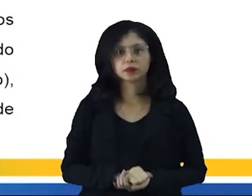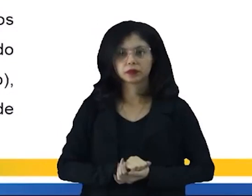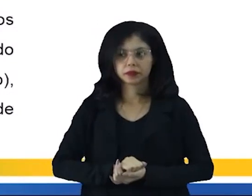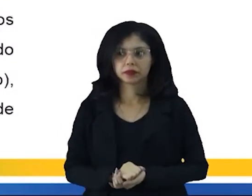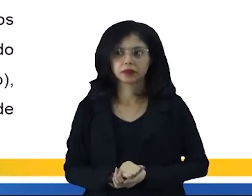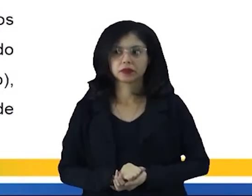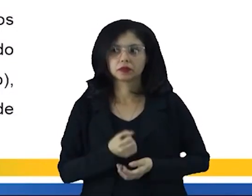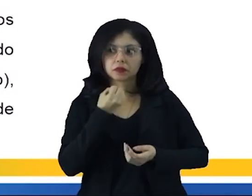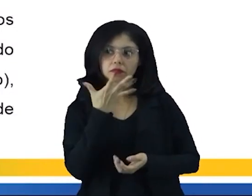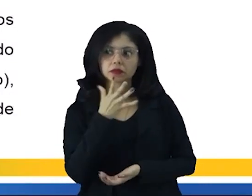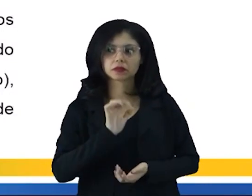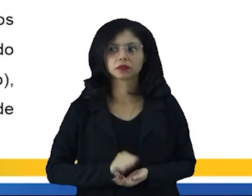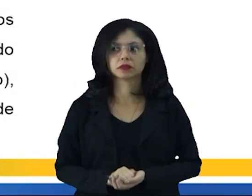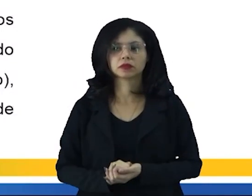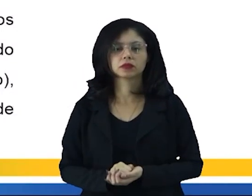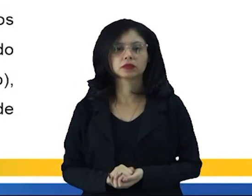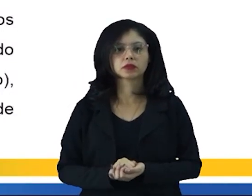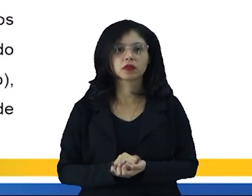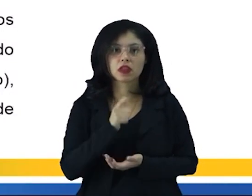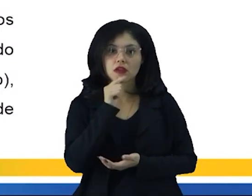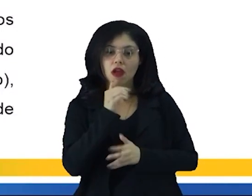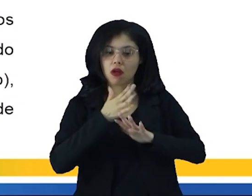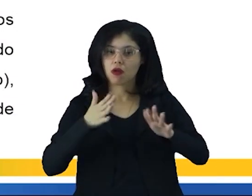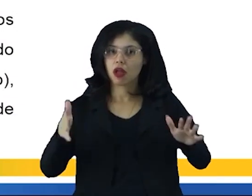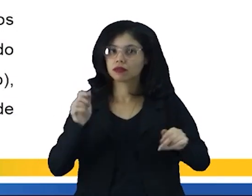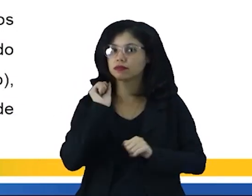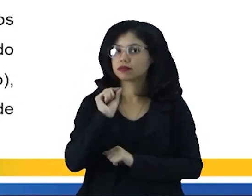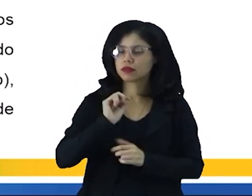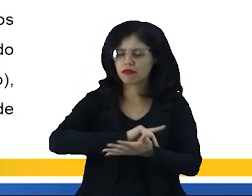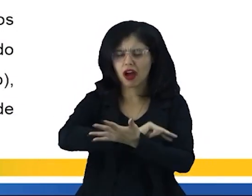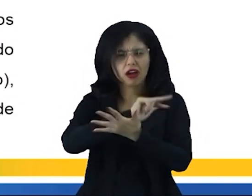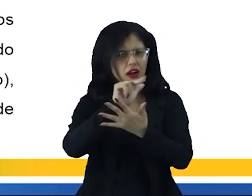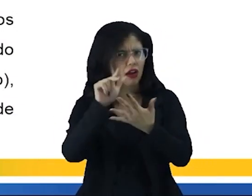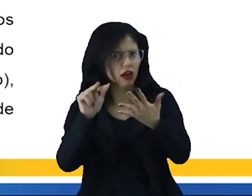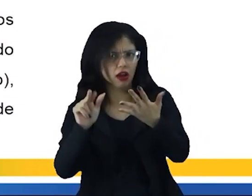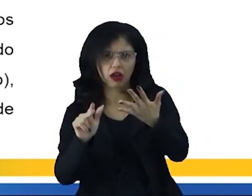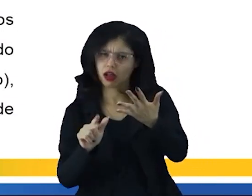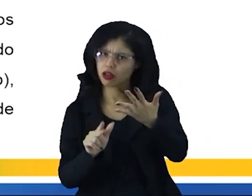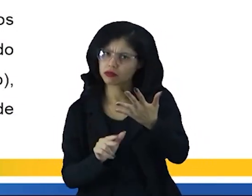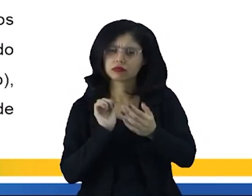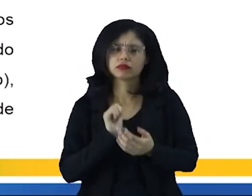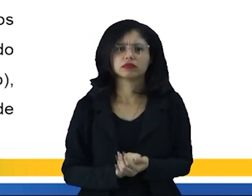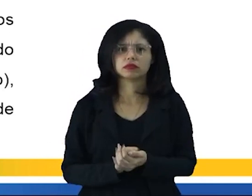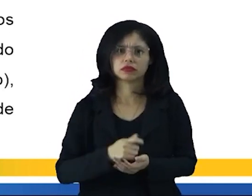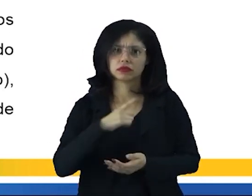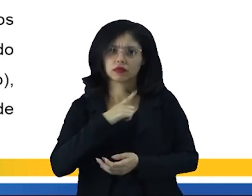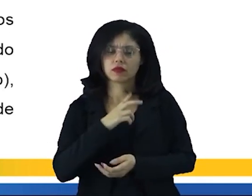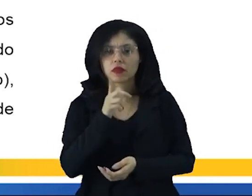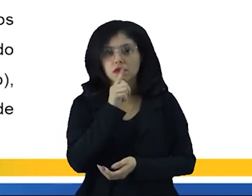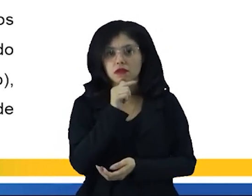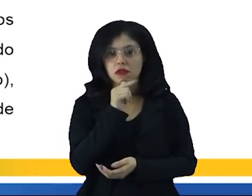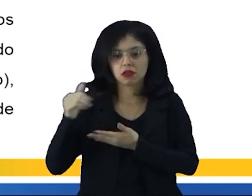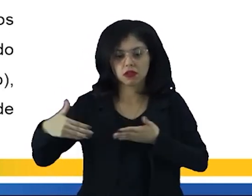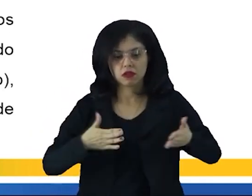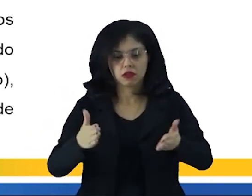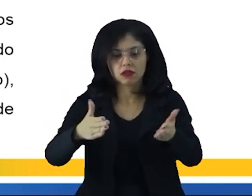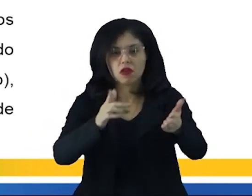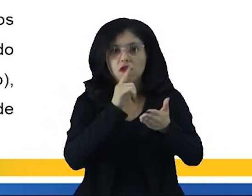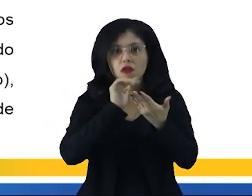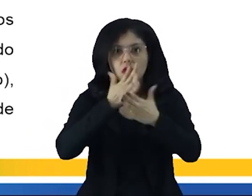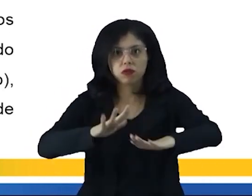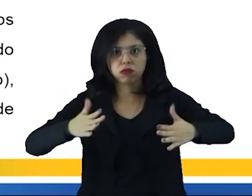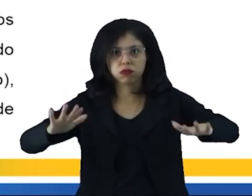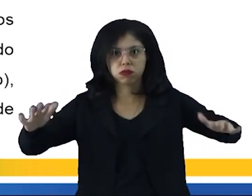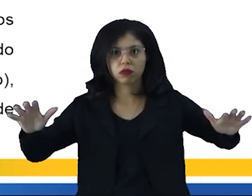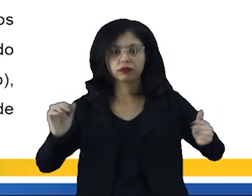aquático. Bom, os biomas aquáticos são formados por diversos ecossistemas localizados nos rios, mares e oceanos